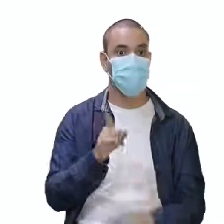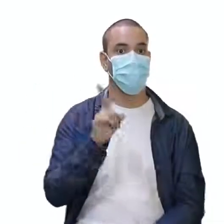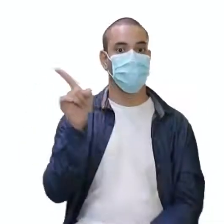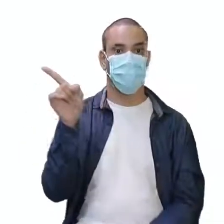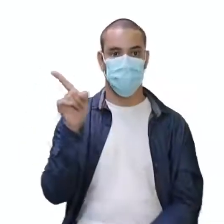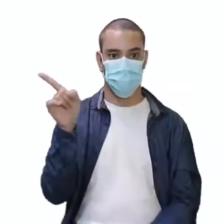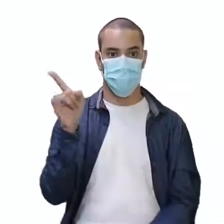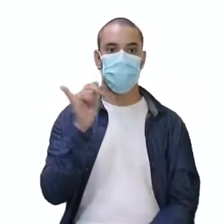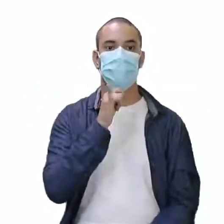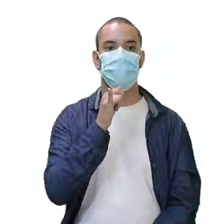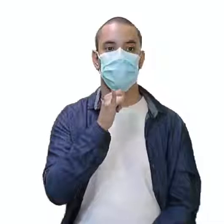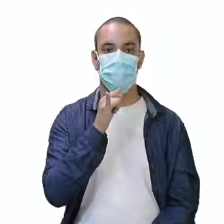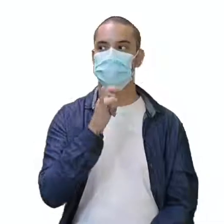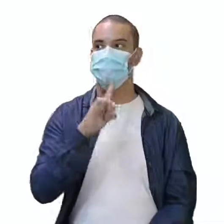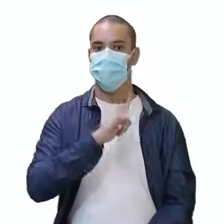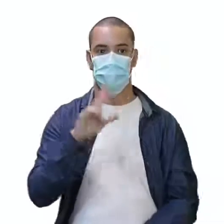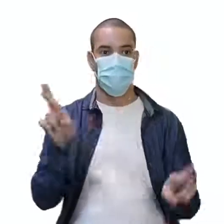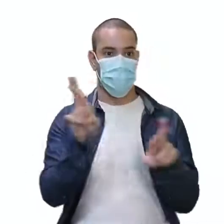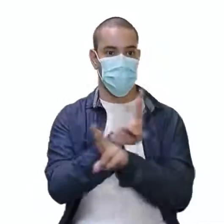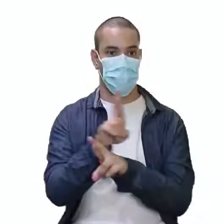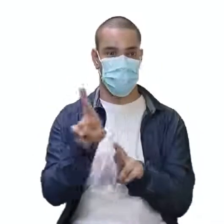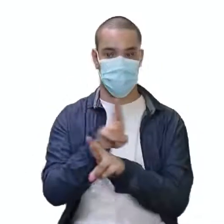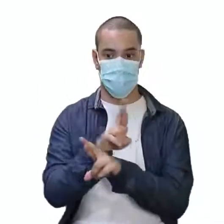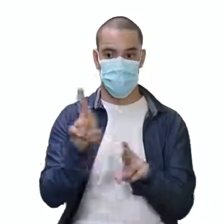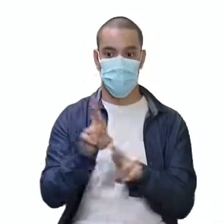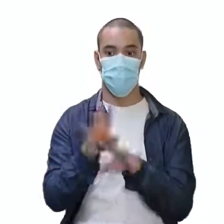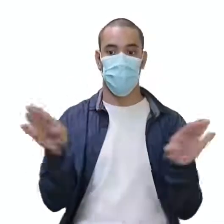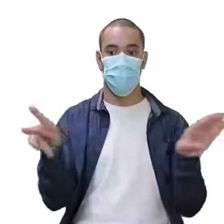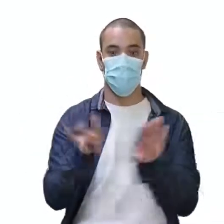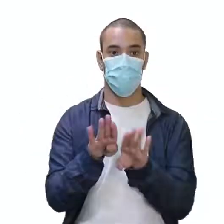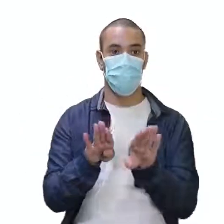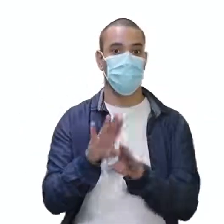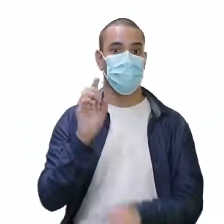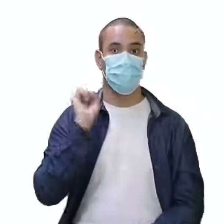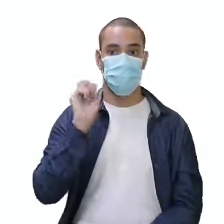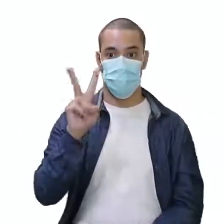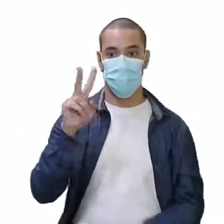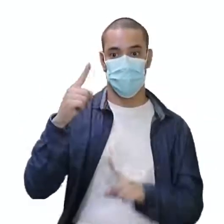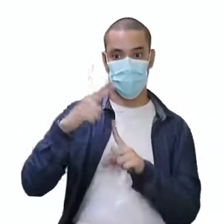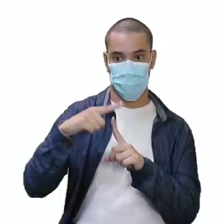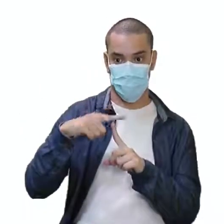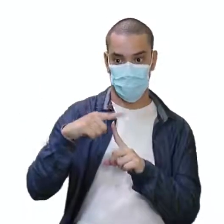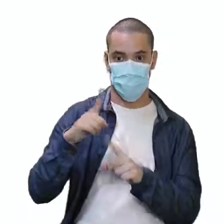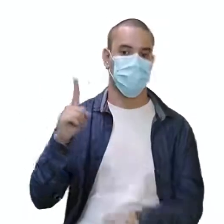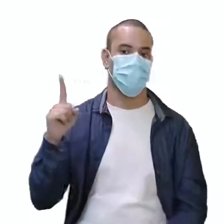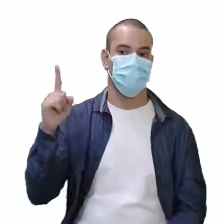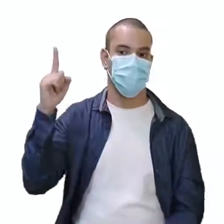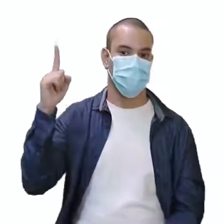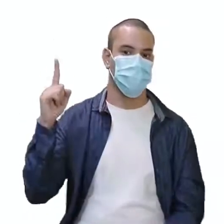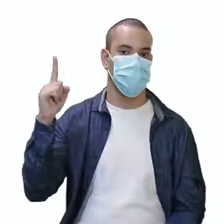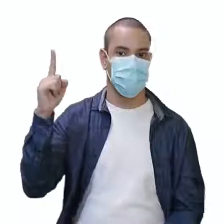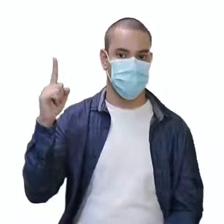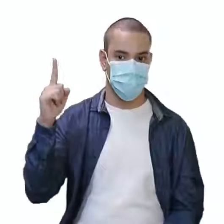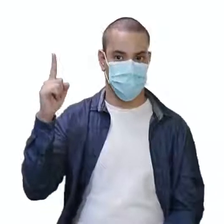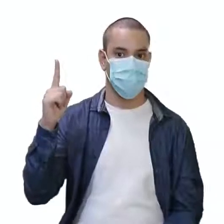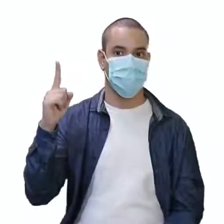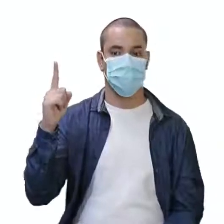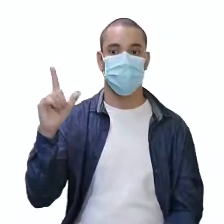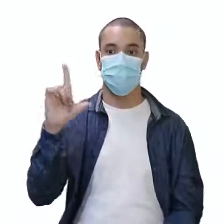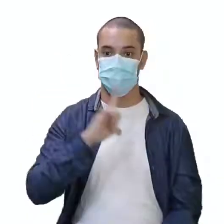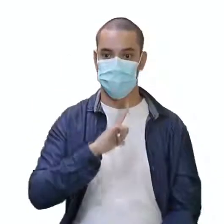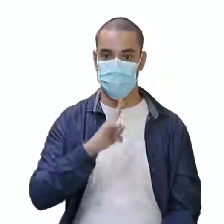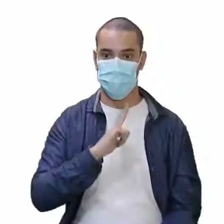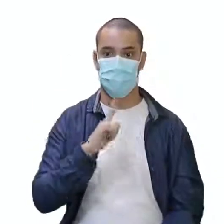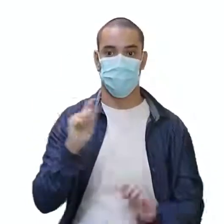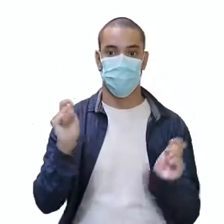relações intraespecíficas harmônicas de dois tipos. Ou quando esses organismos